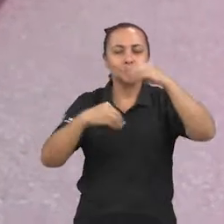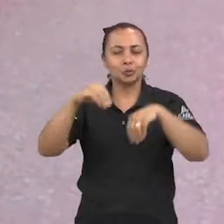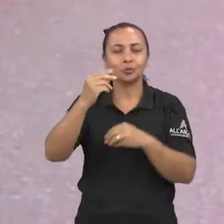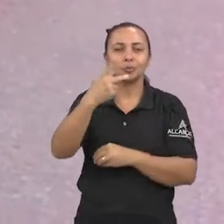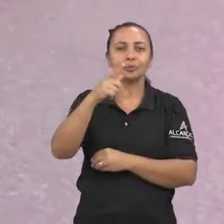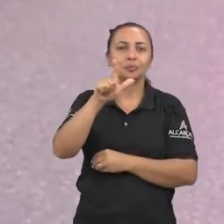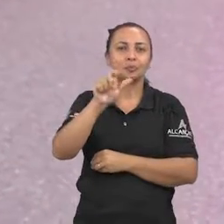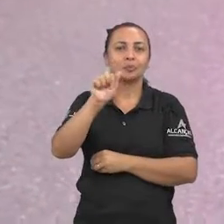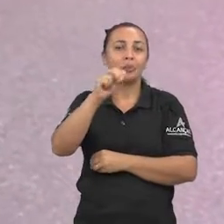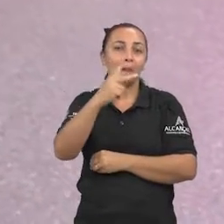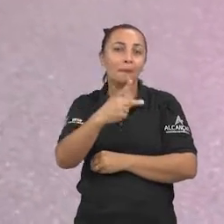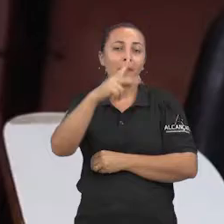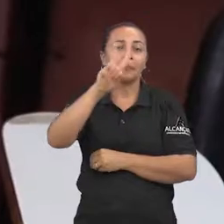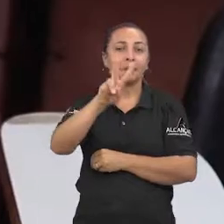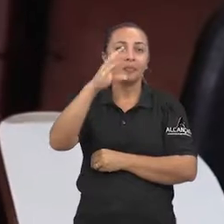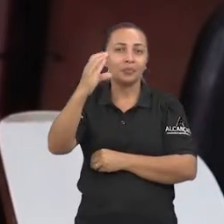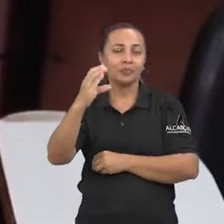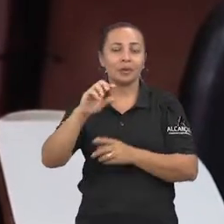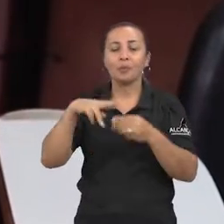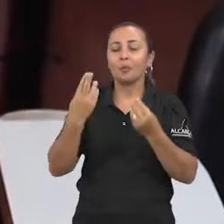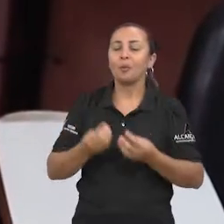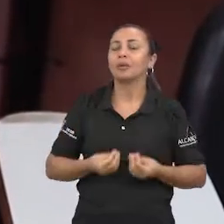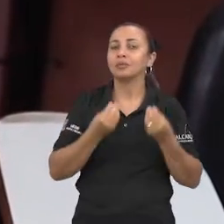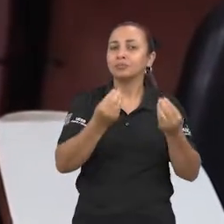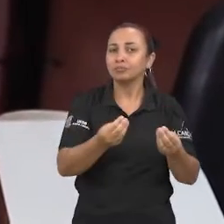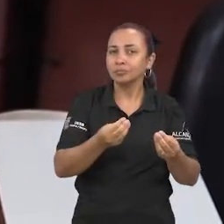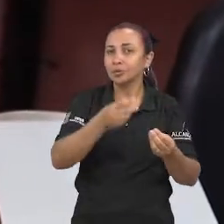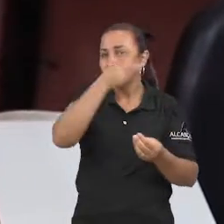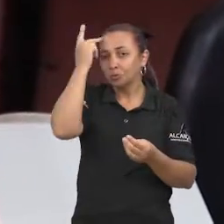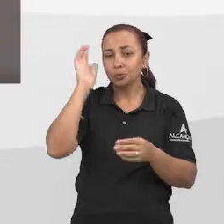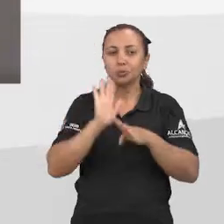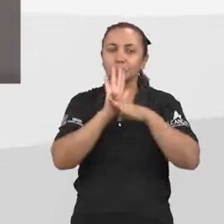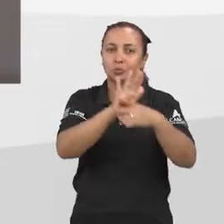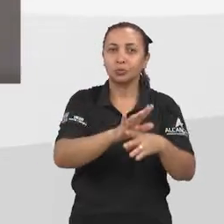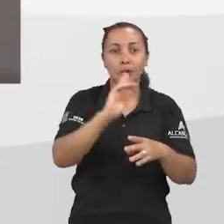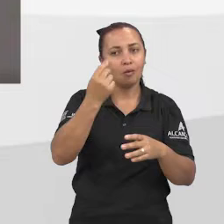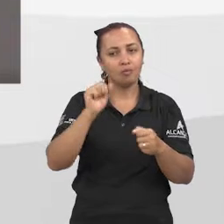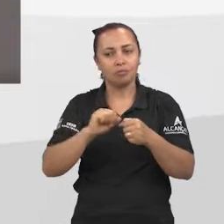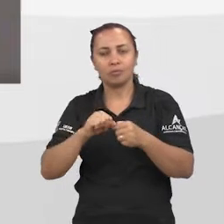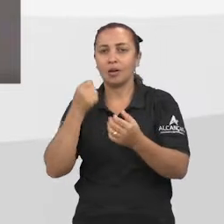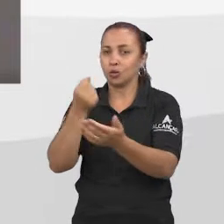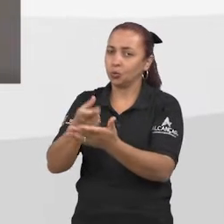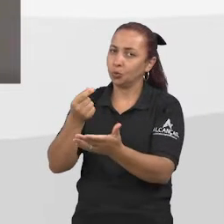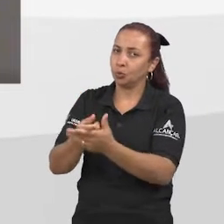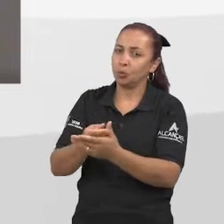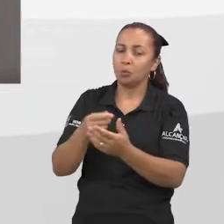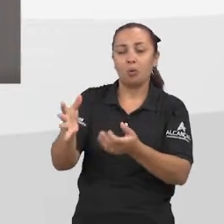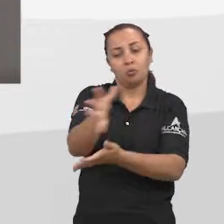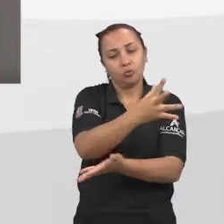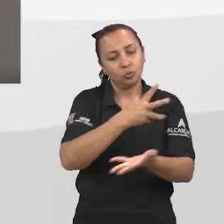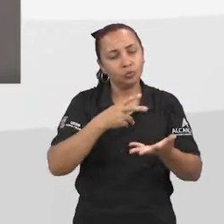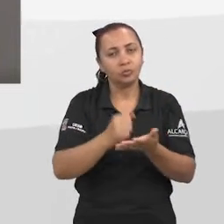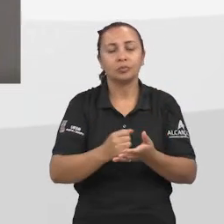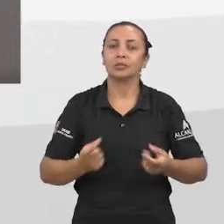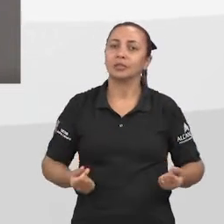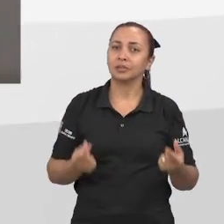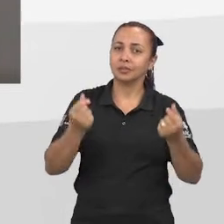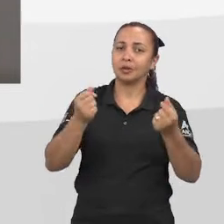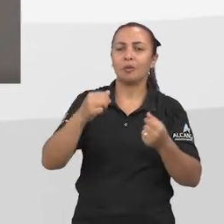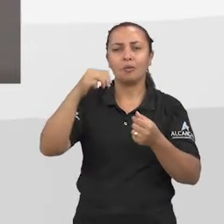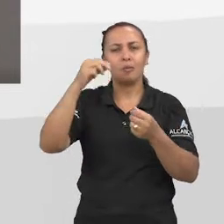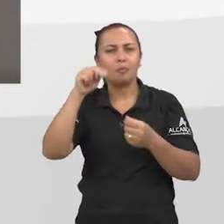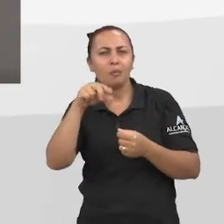é doação dos patrocinadores, ou então a gente faz a realização de compras devido ao dinheiro arrecadado com cursos,